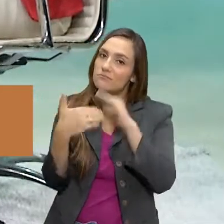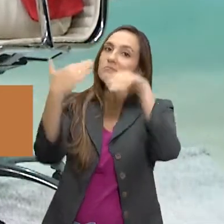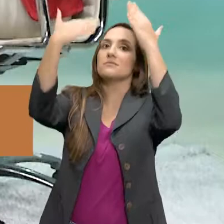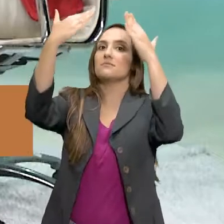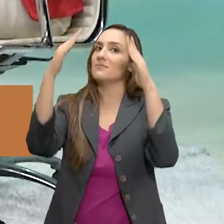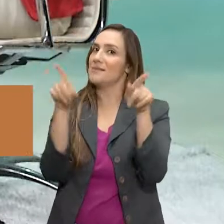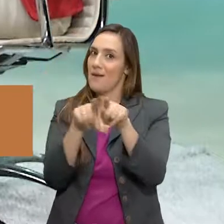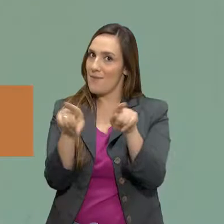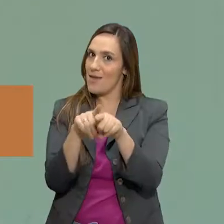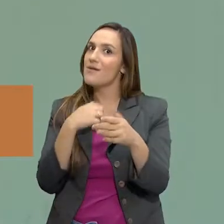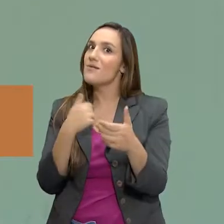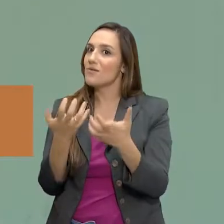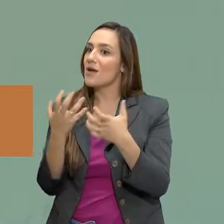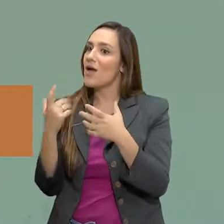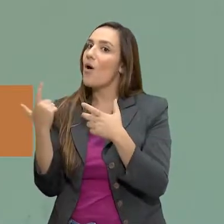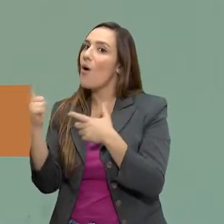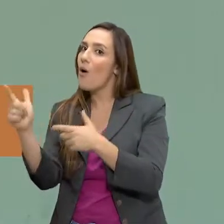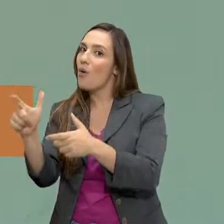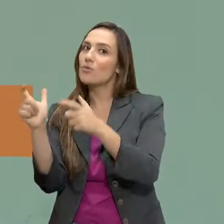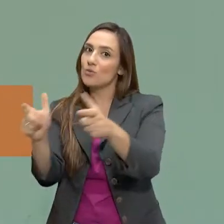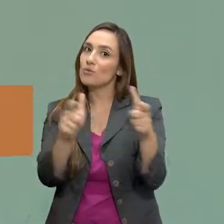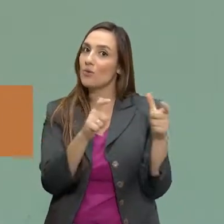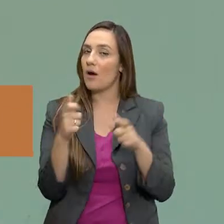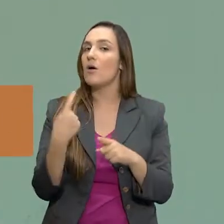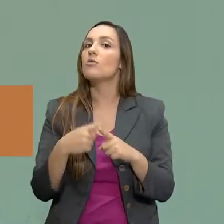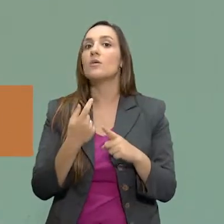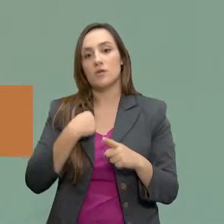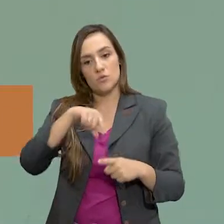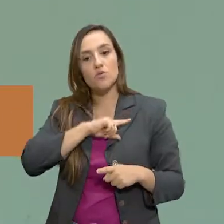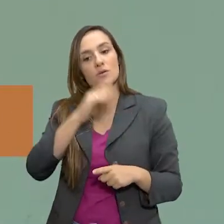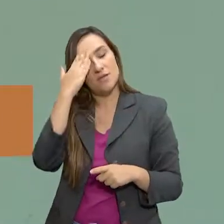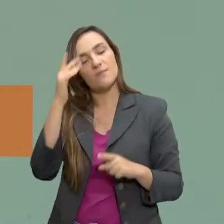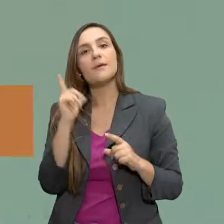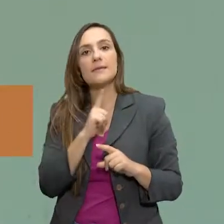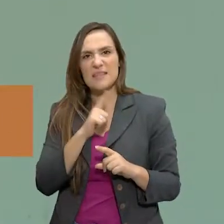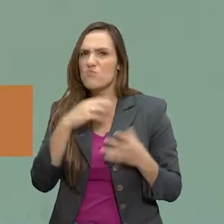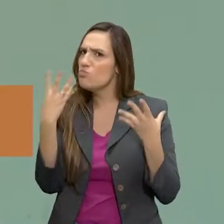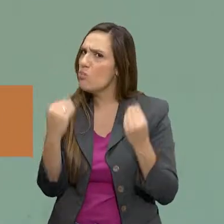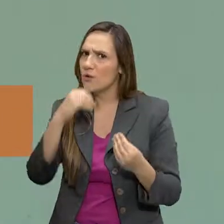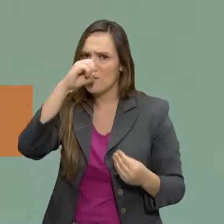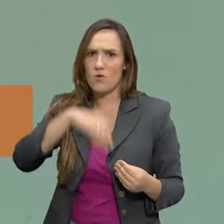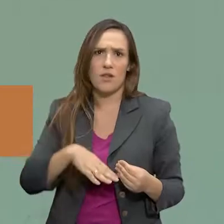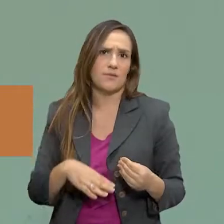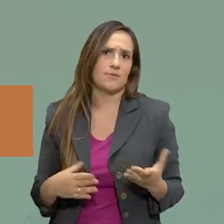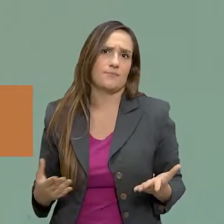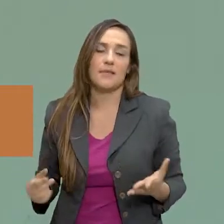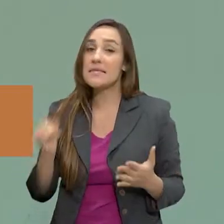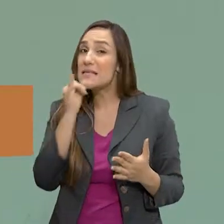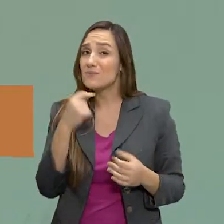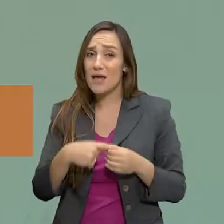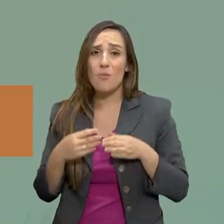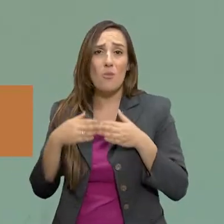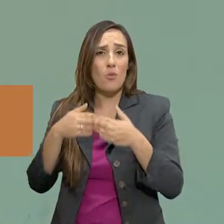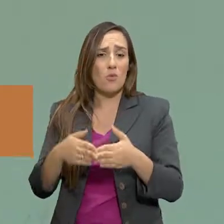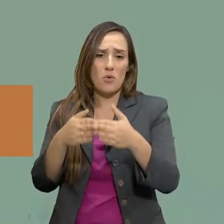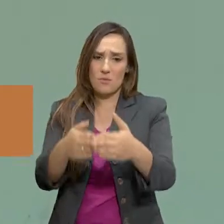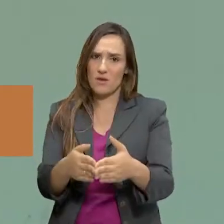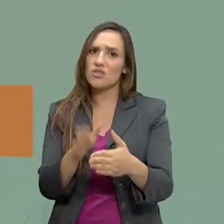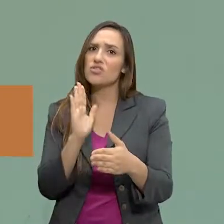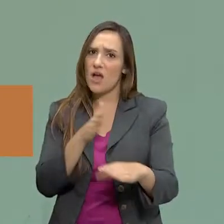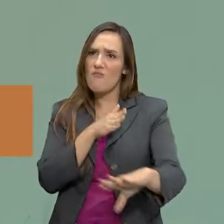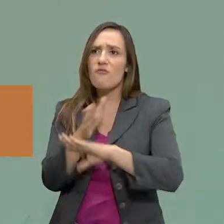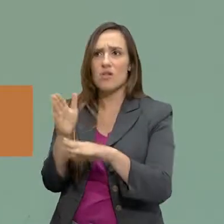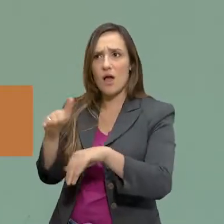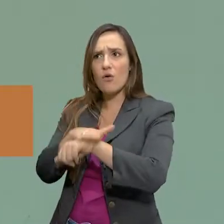cada vez mais lá em Bonito, assim como em outros lugares aí do nosso estado, que a gente sabe que existe muita violência obstétrica. Semana passada a gente